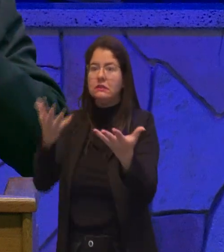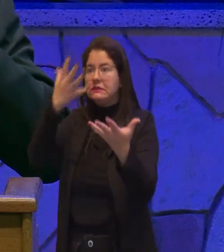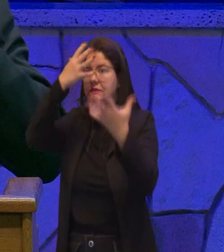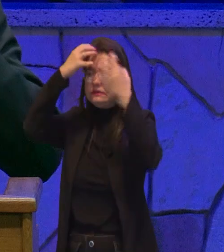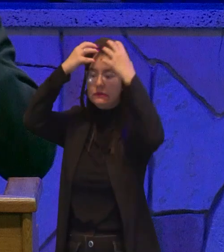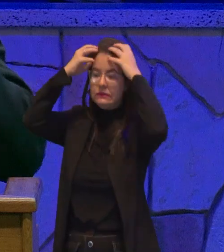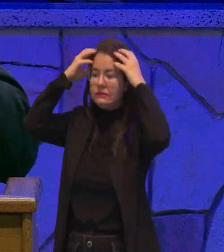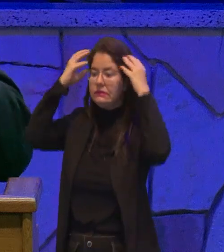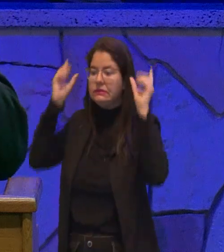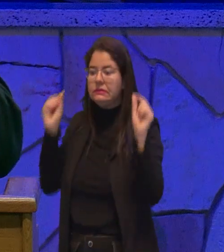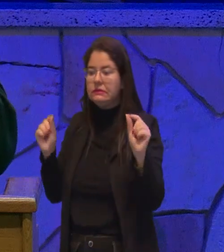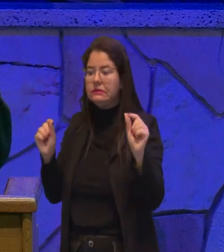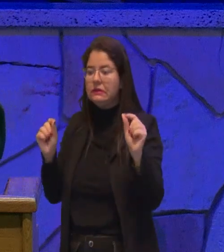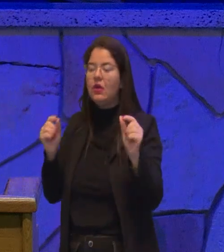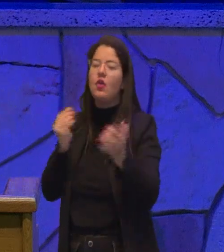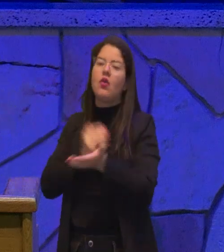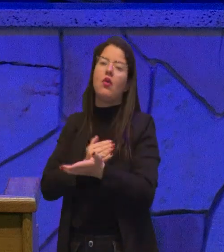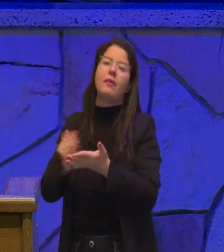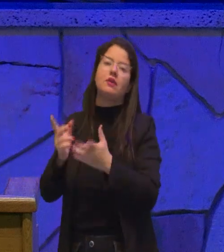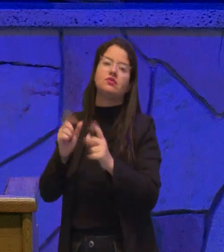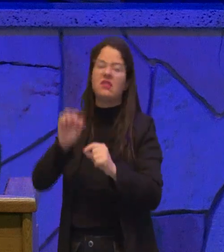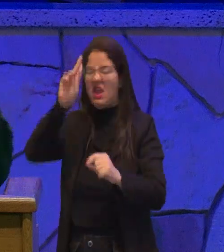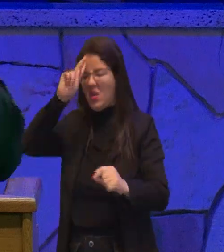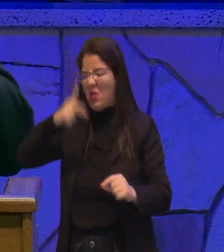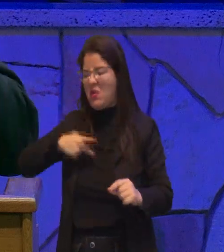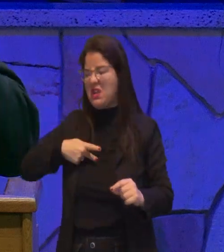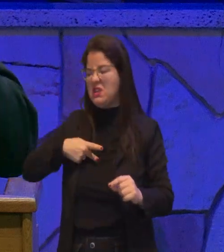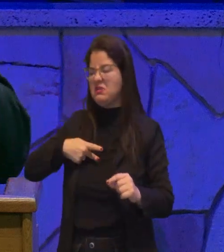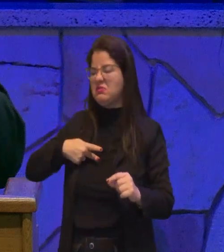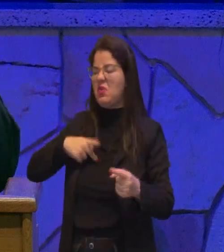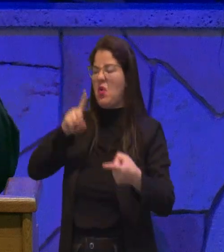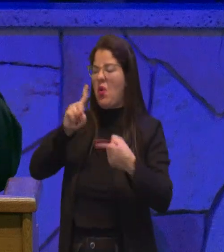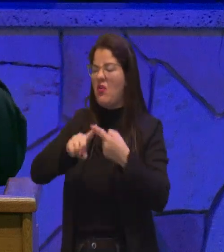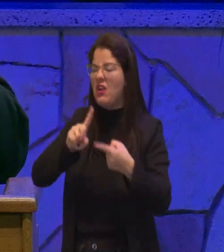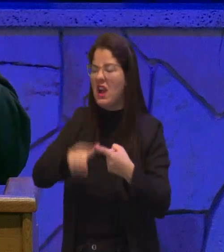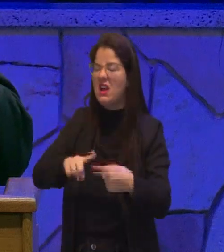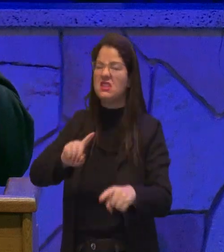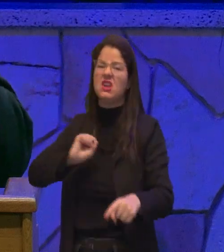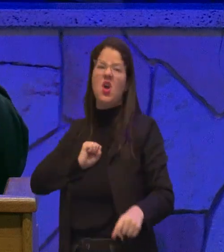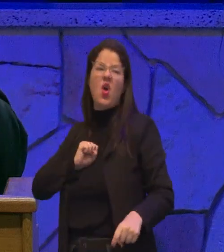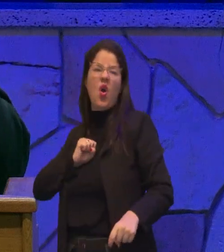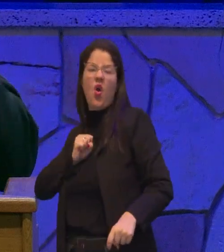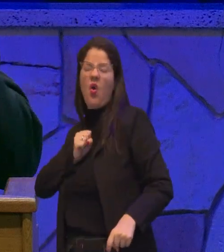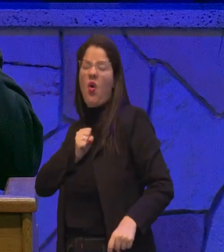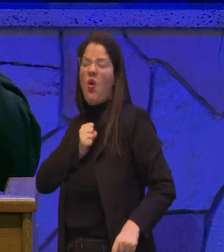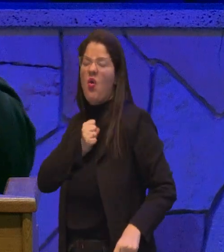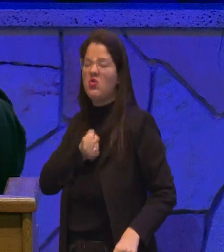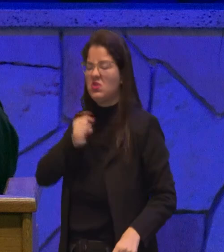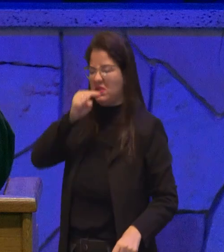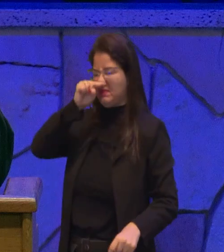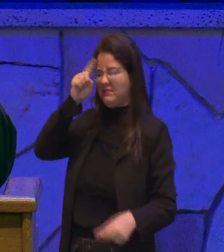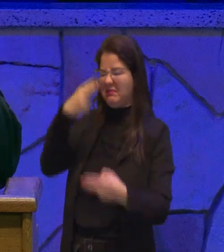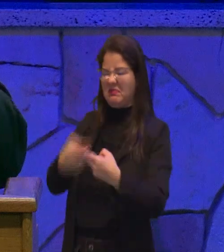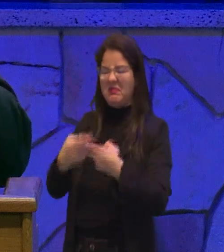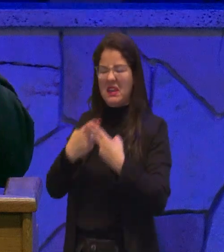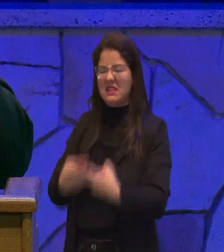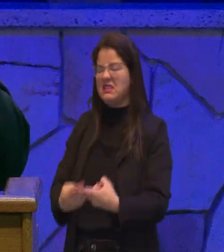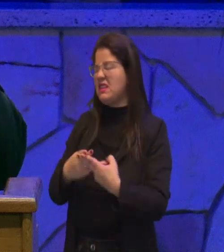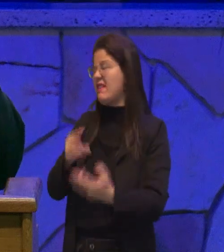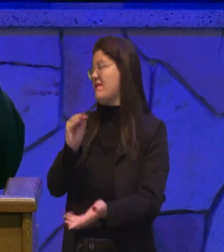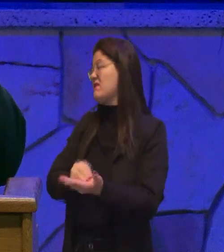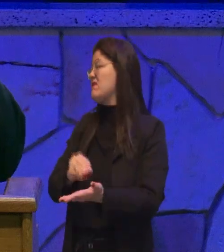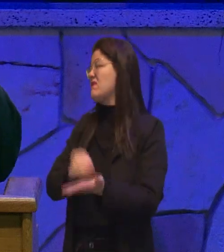no seu egoísmo, na sua vingança, no seu ódio, no seu rancor, na sua impaciência, na